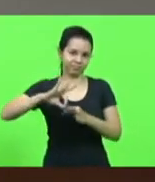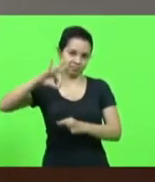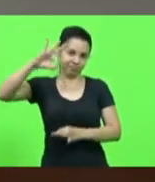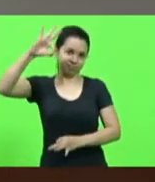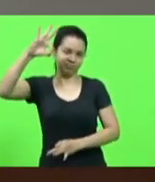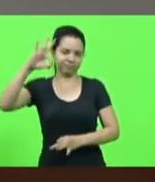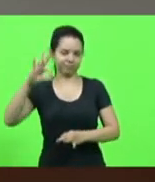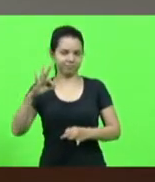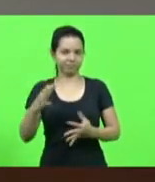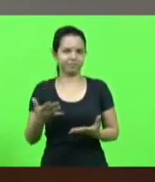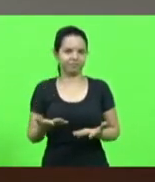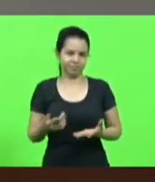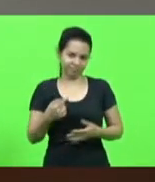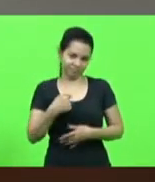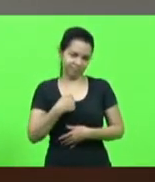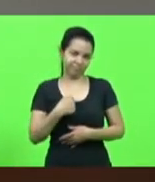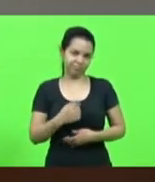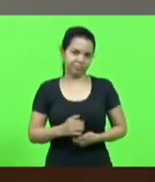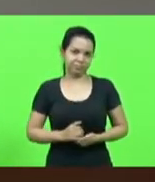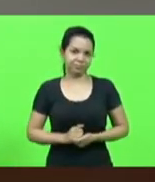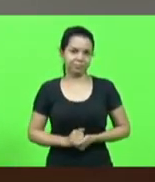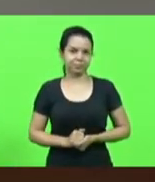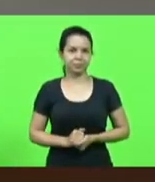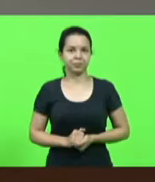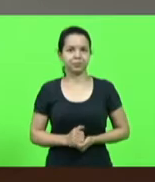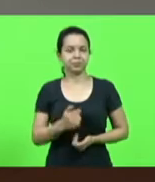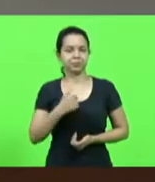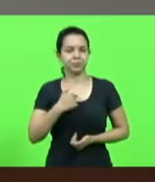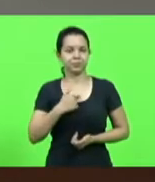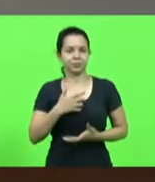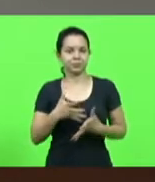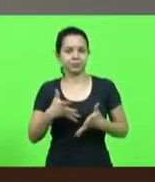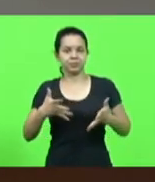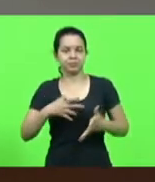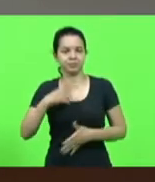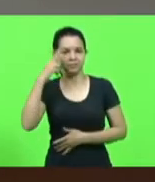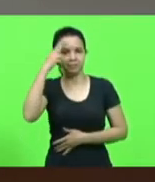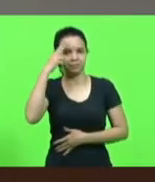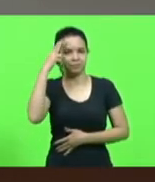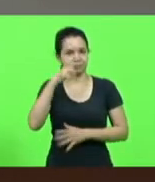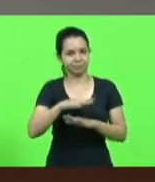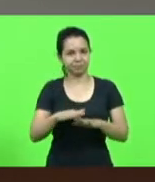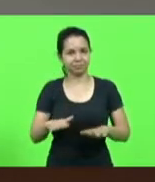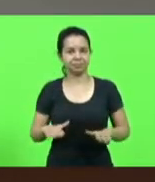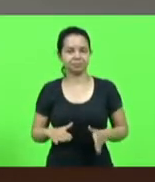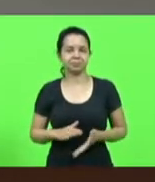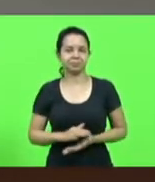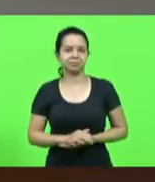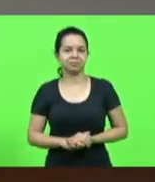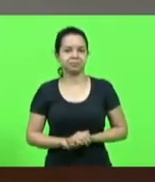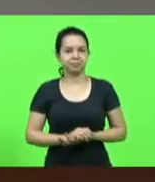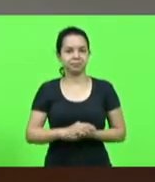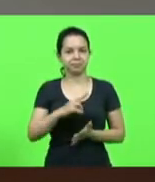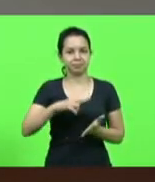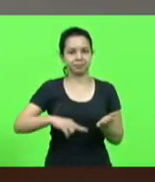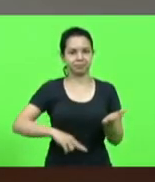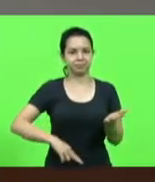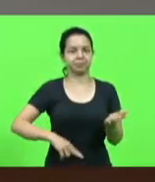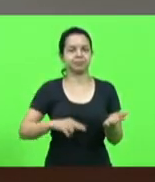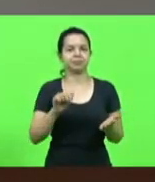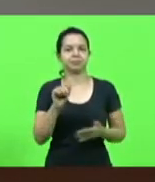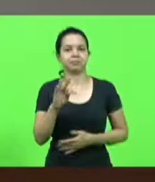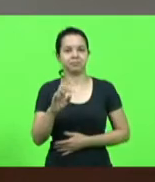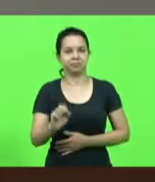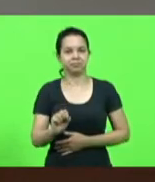tem aqui, além dos sonhos, muita coisa. Faço a leitura da ata da